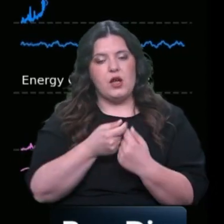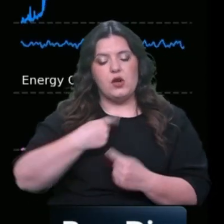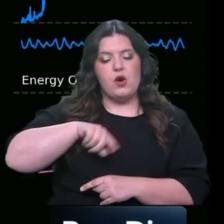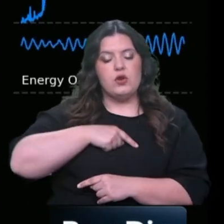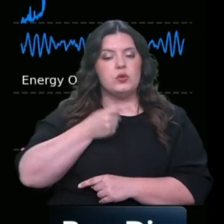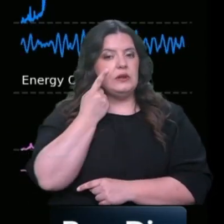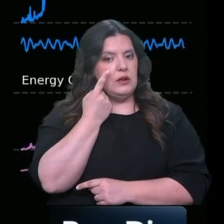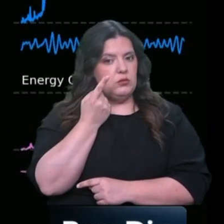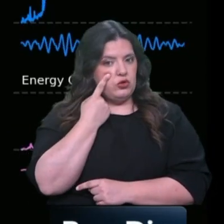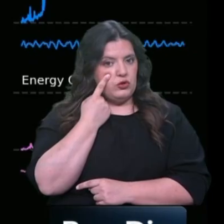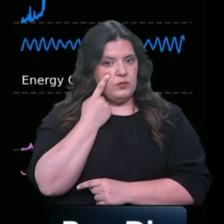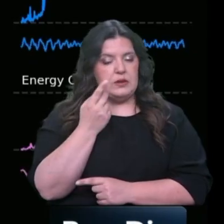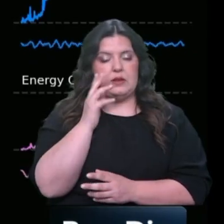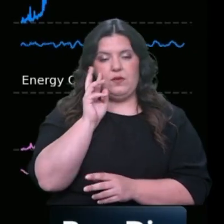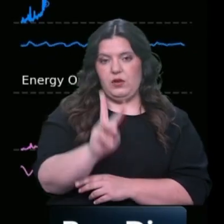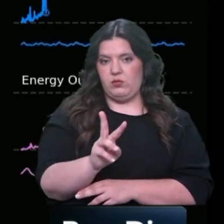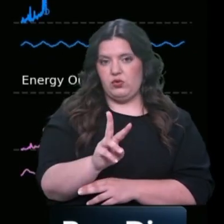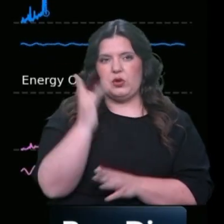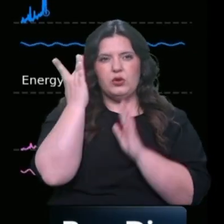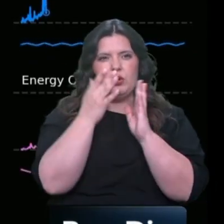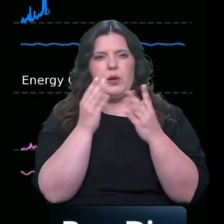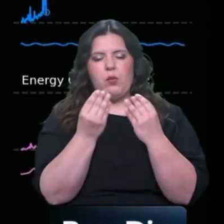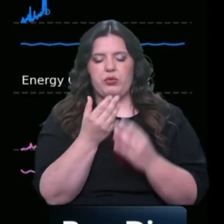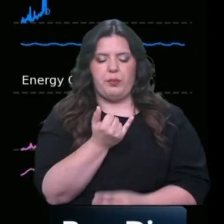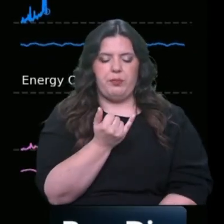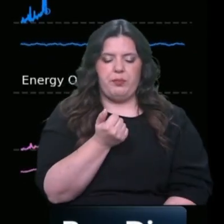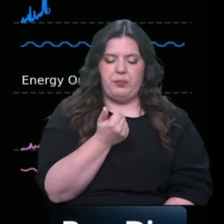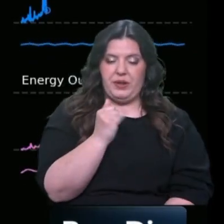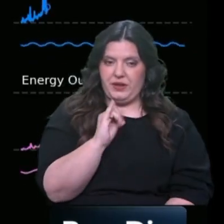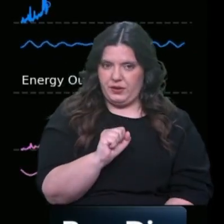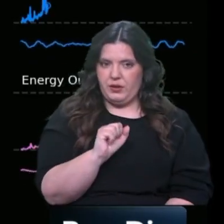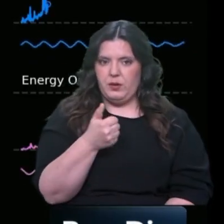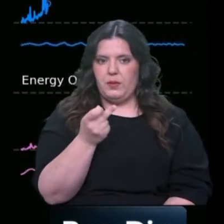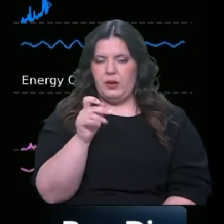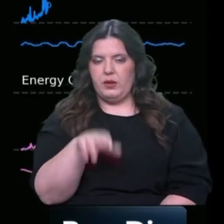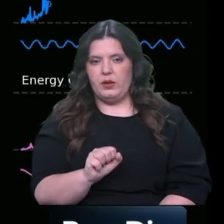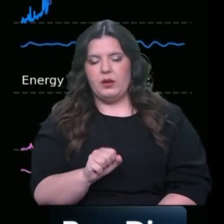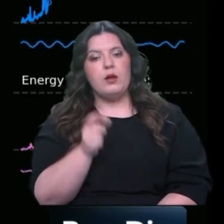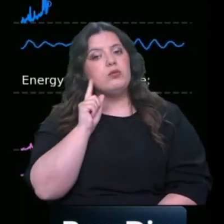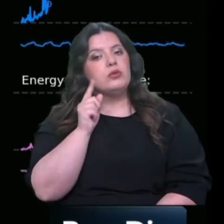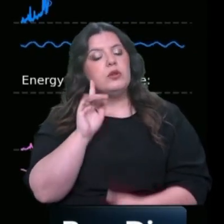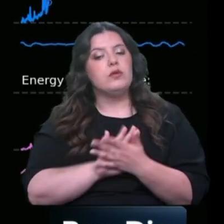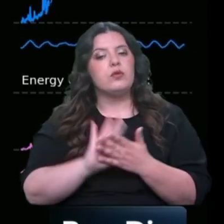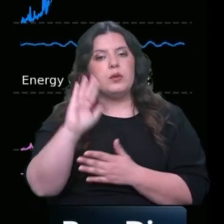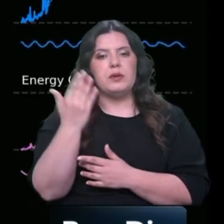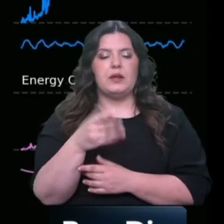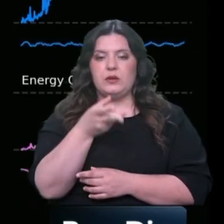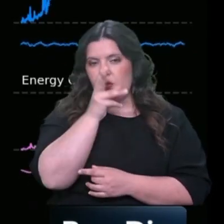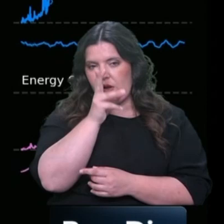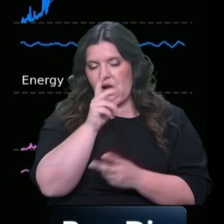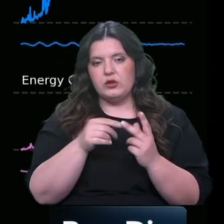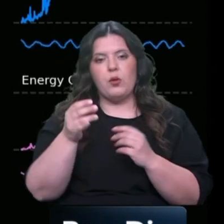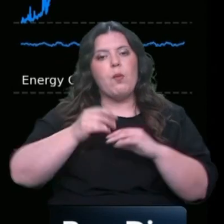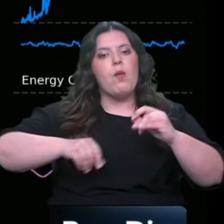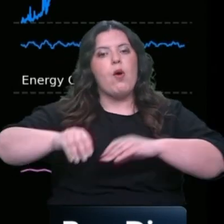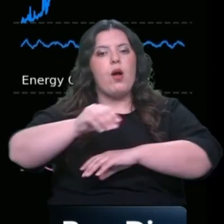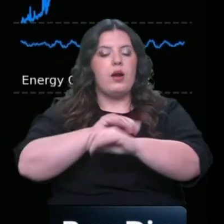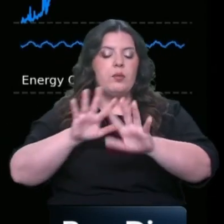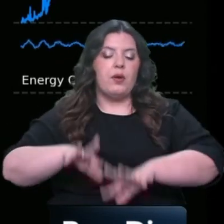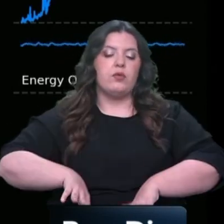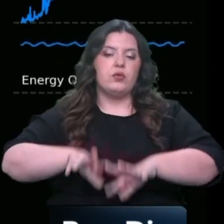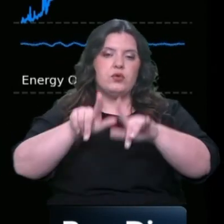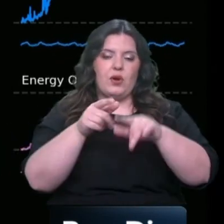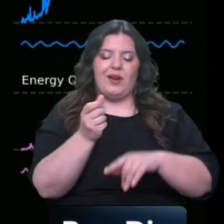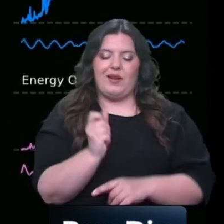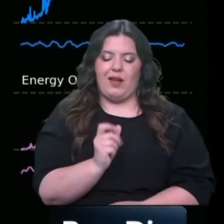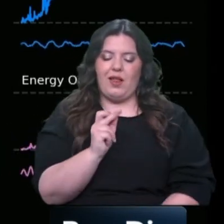conhecemos, portanto, muito da teoria do Big Bang, se acrescentarmos ainda a importância fundamental do gás e da poeira para a evolução das galáxias, e